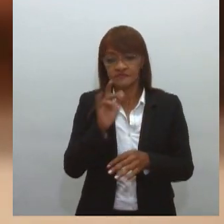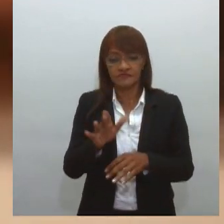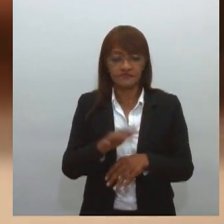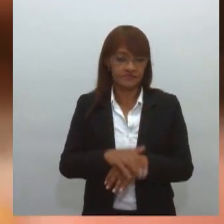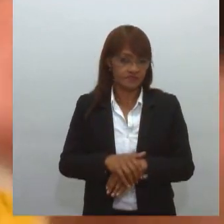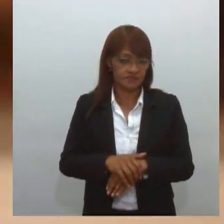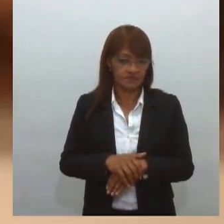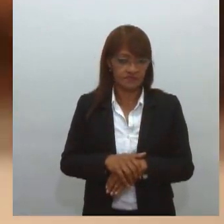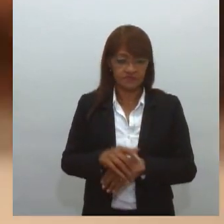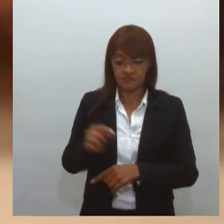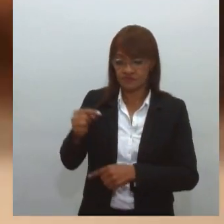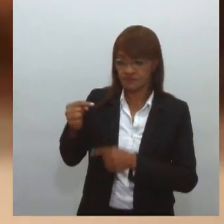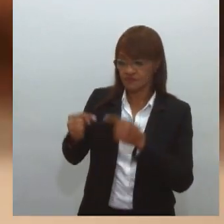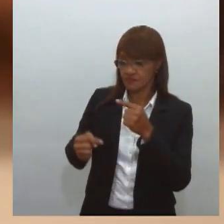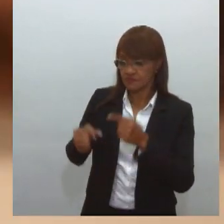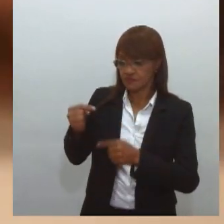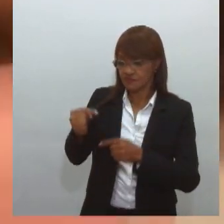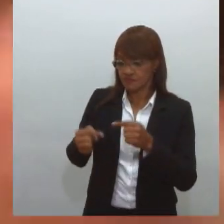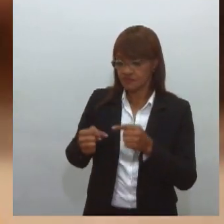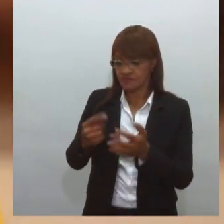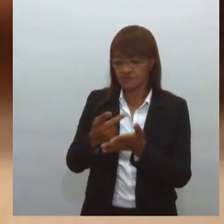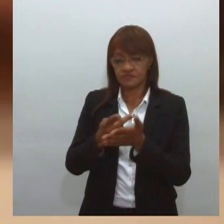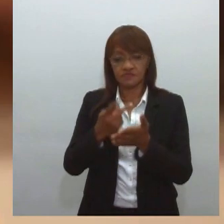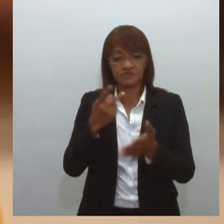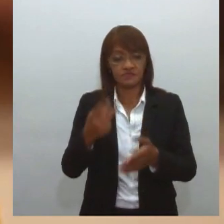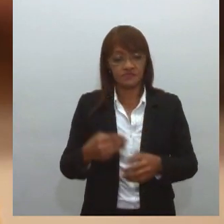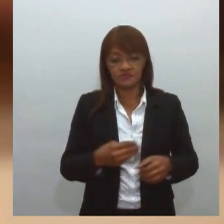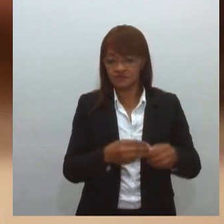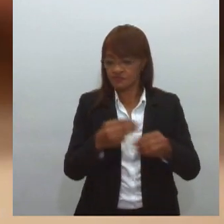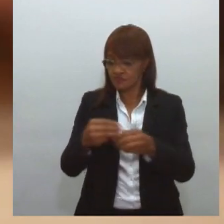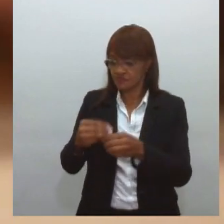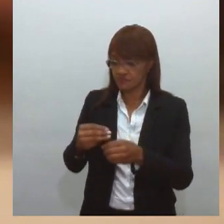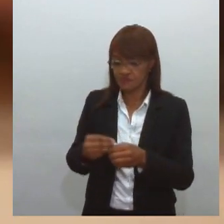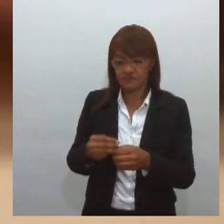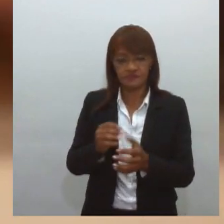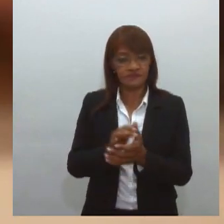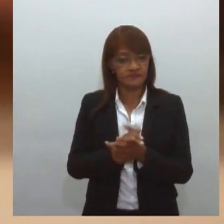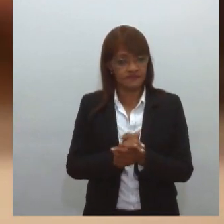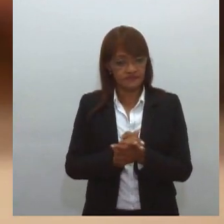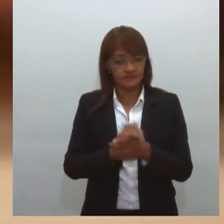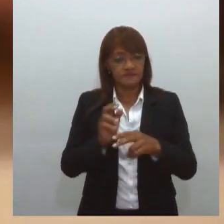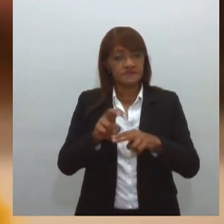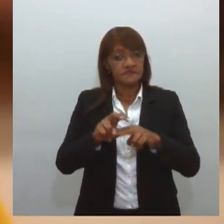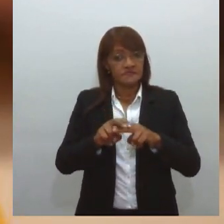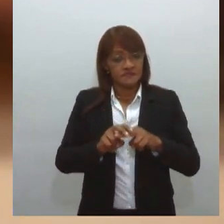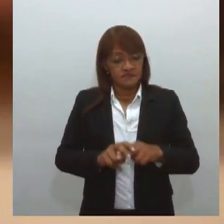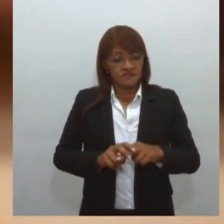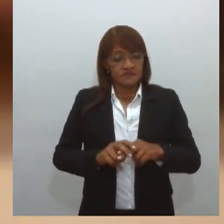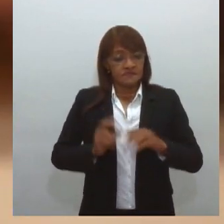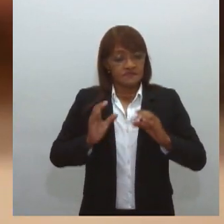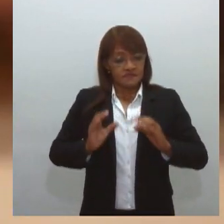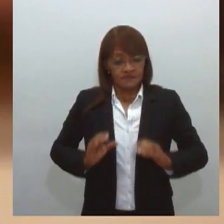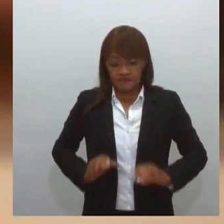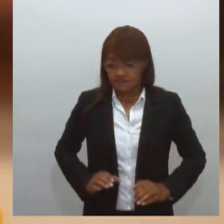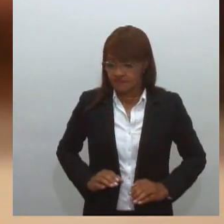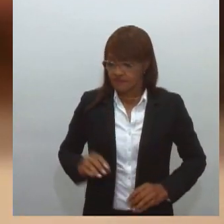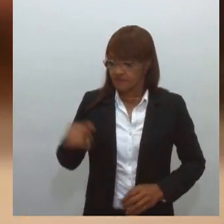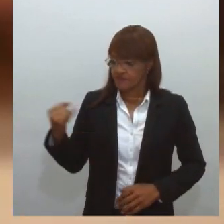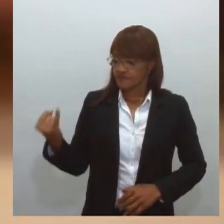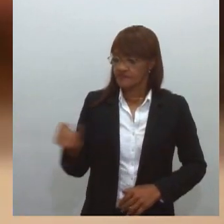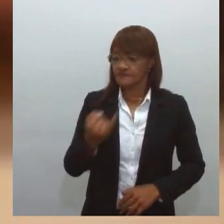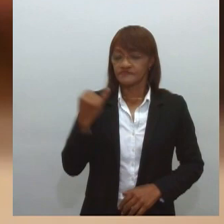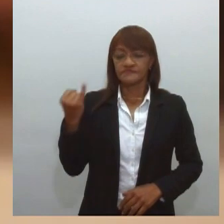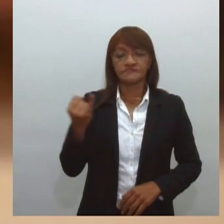tem que acontecer nos municípios. É ali que é o exercício de cidadania. Daí a importância desse